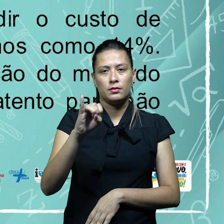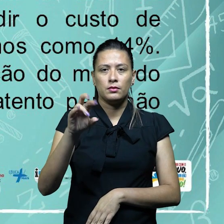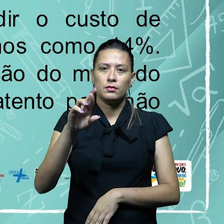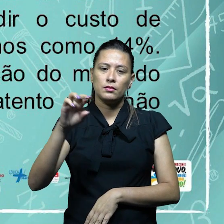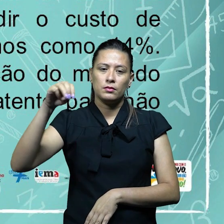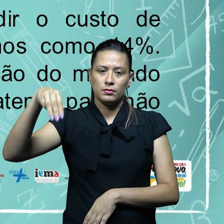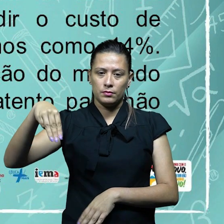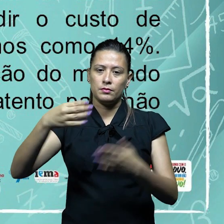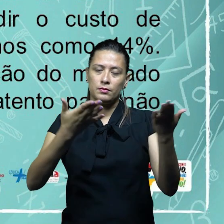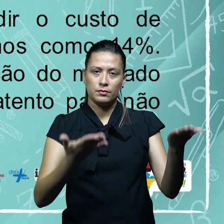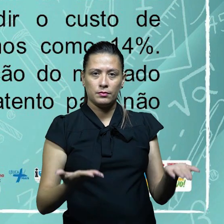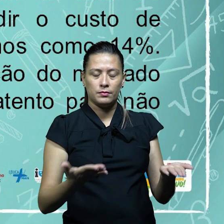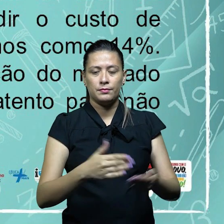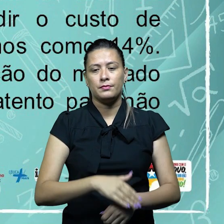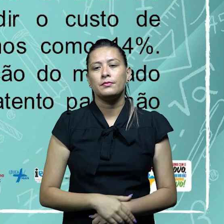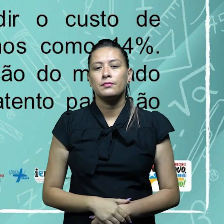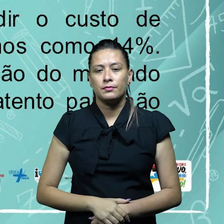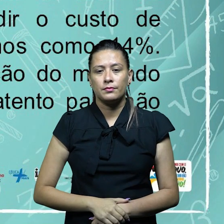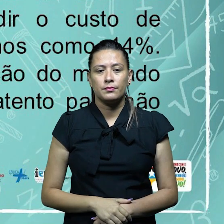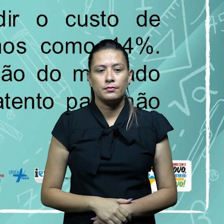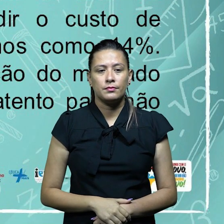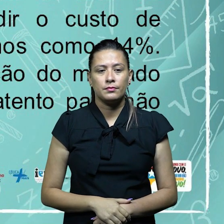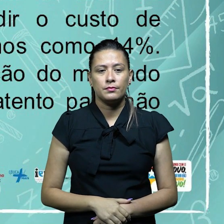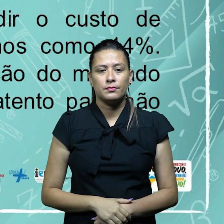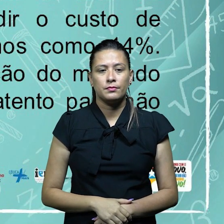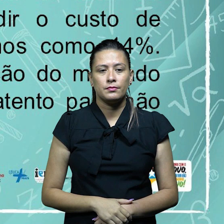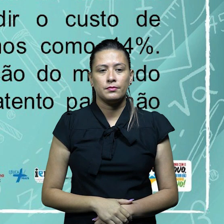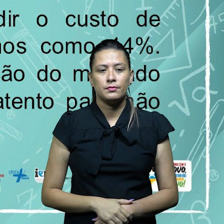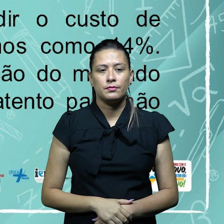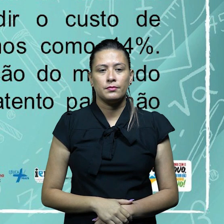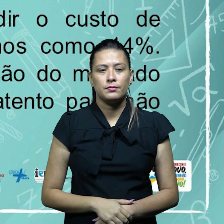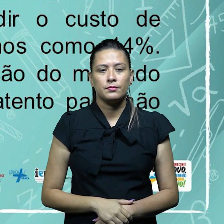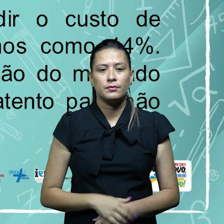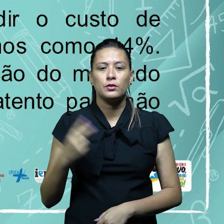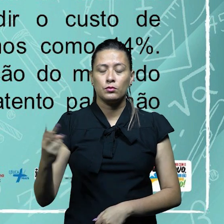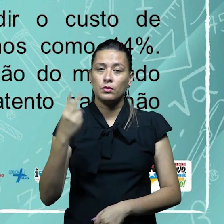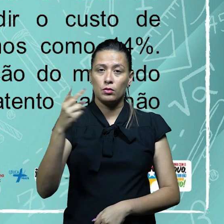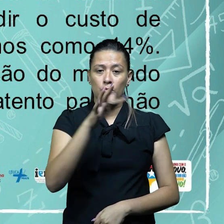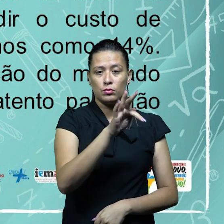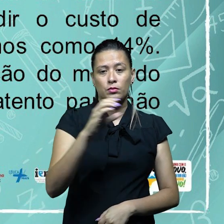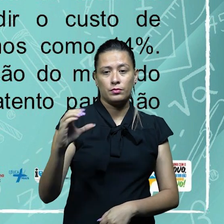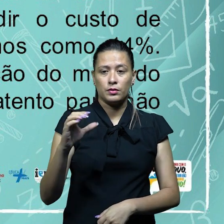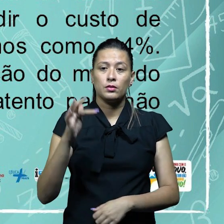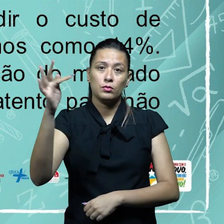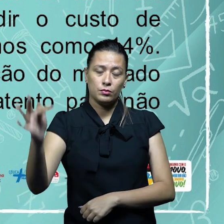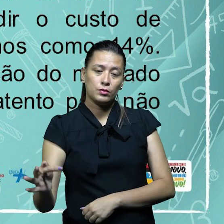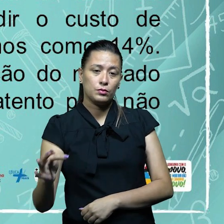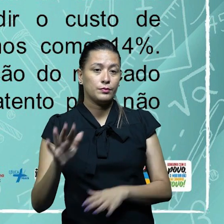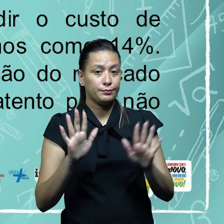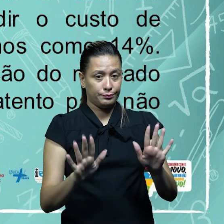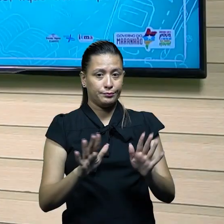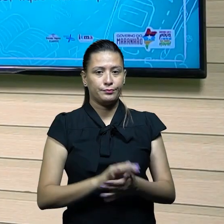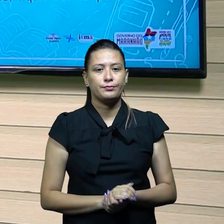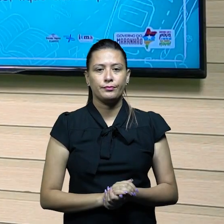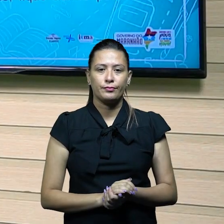indicador considera a taxa de remuneração do mercado financeiro para medir o custo. Nessa definição, a gente vai levar a taxa do mercado financeiro, nós vamos trabalhar com